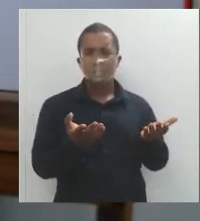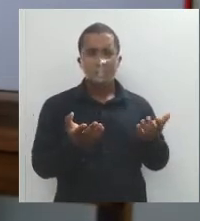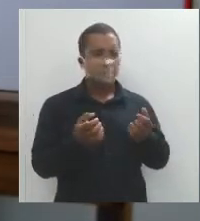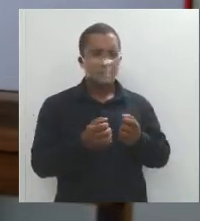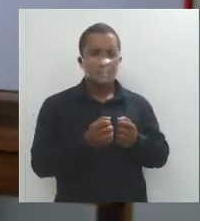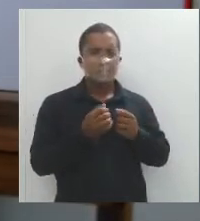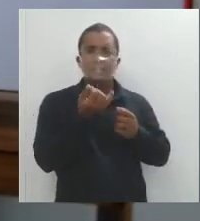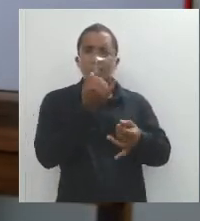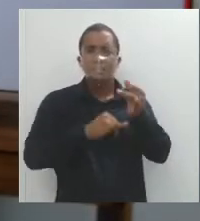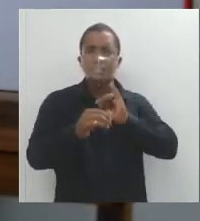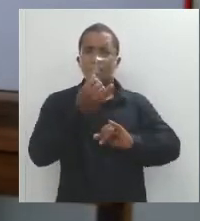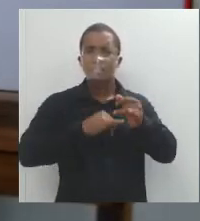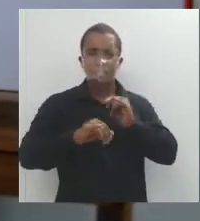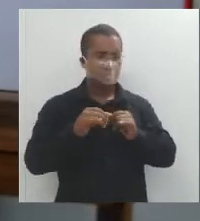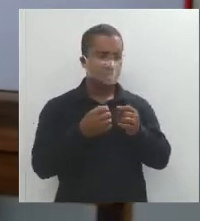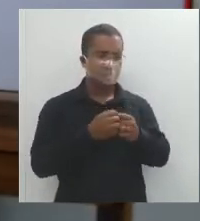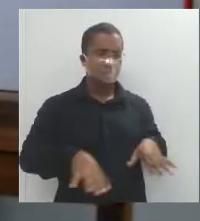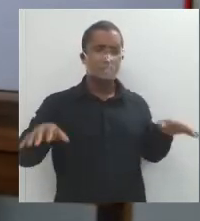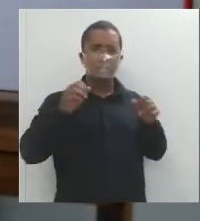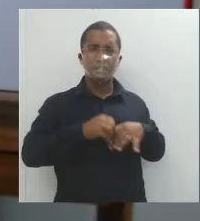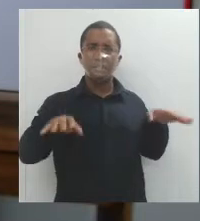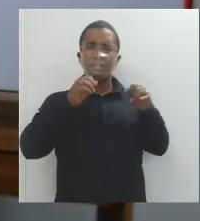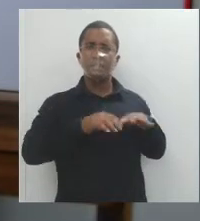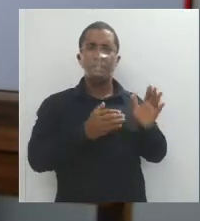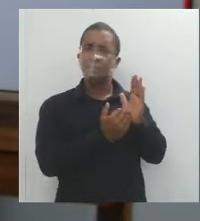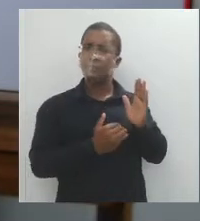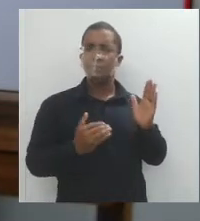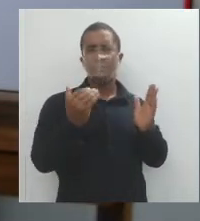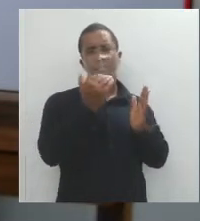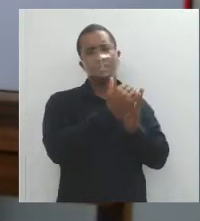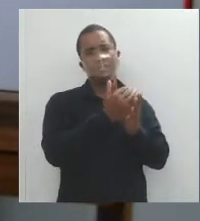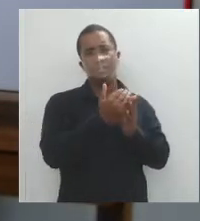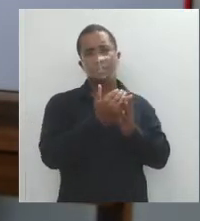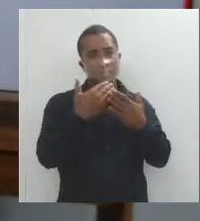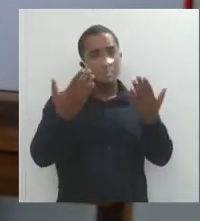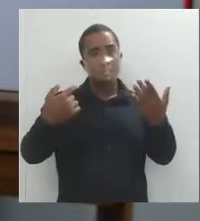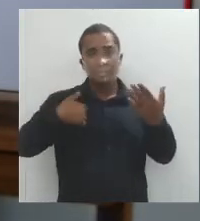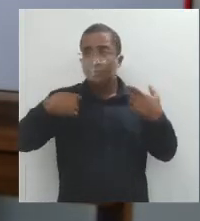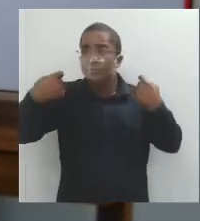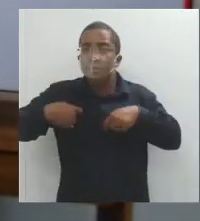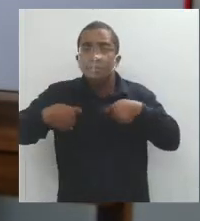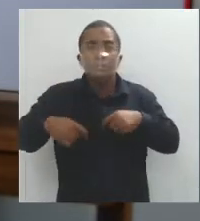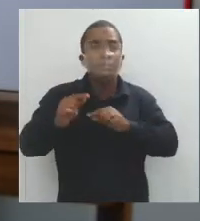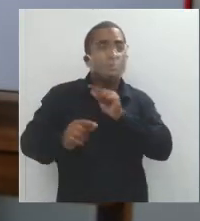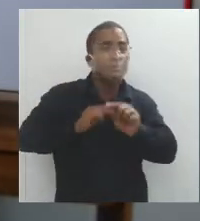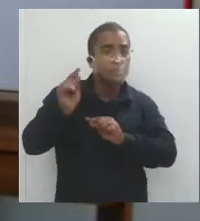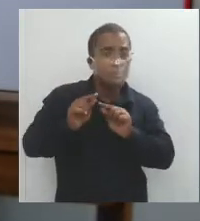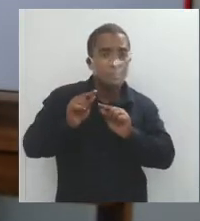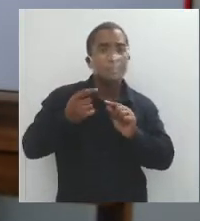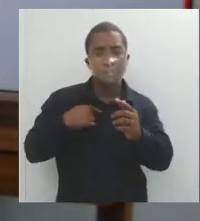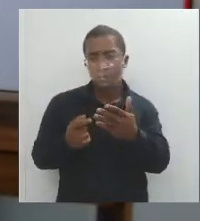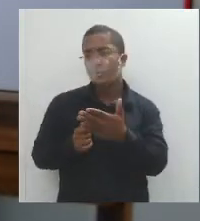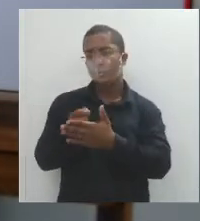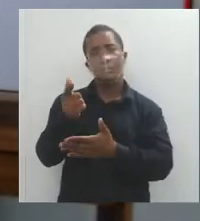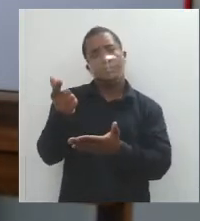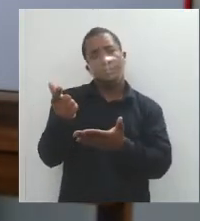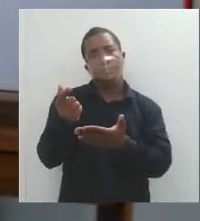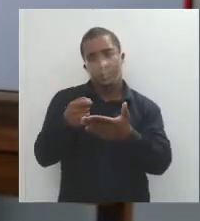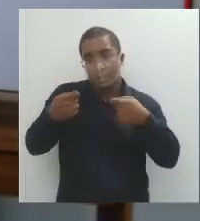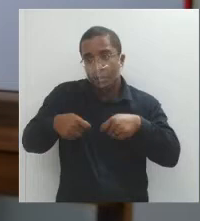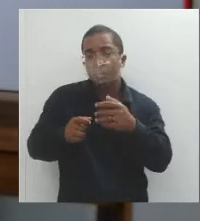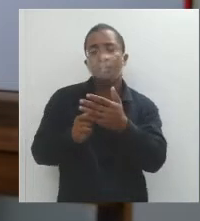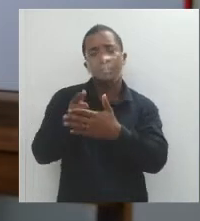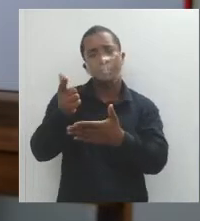mais energia. Então, eu tenho que atender às minhas necessidades. É assim que a gente deve trabalhar. Então, tá aí